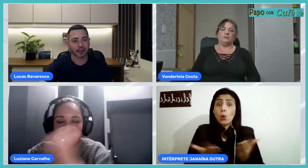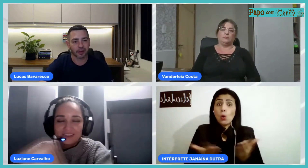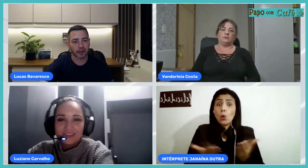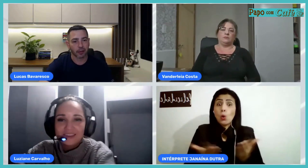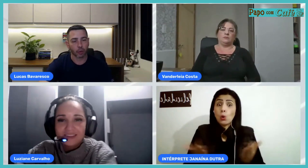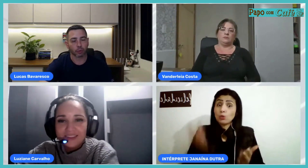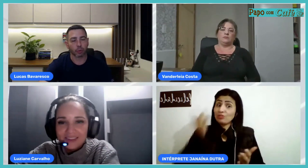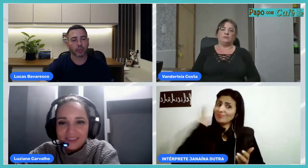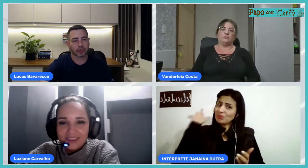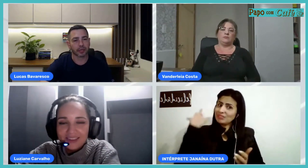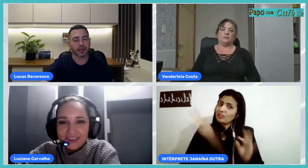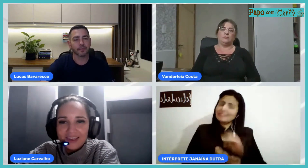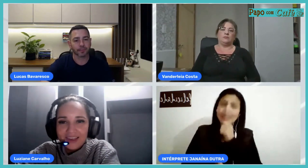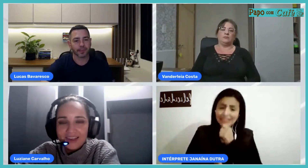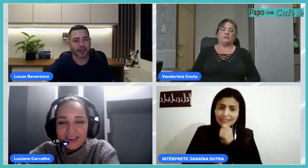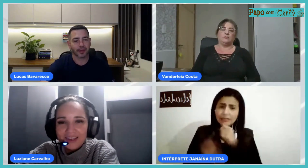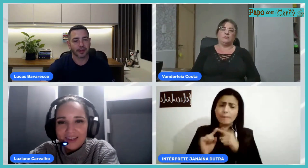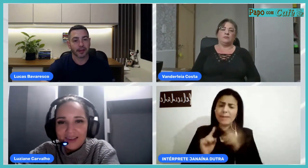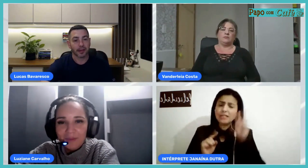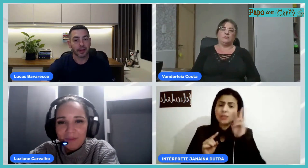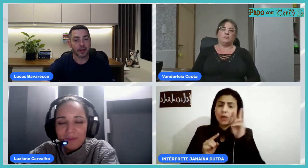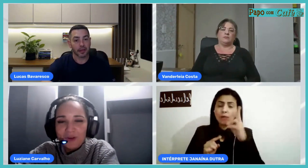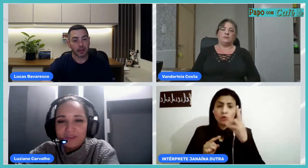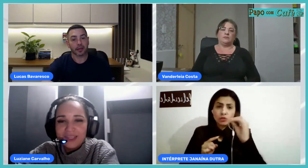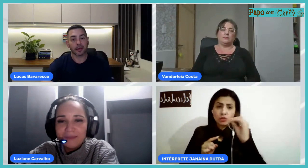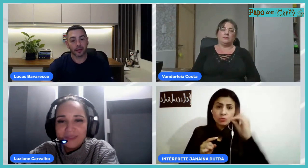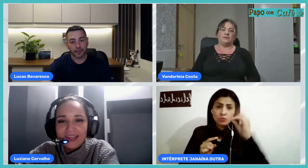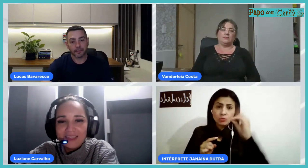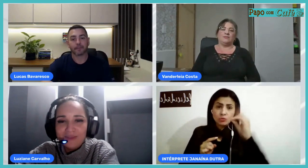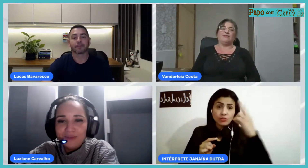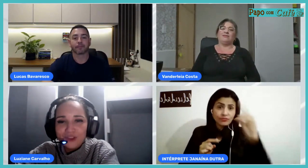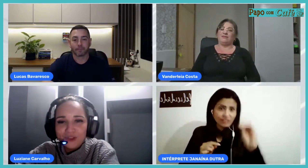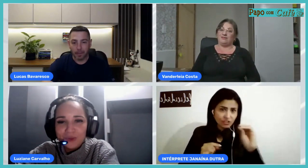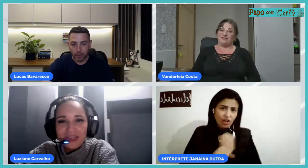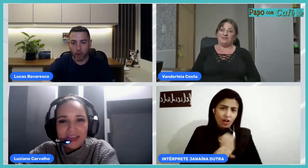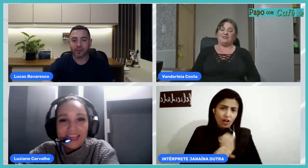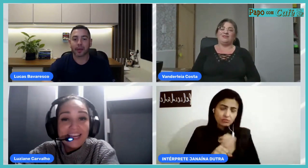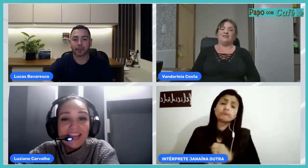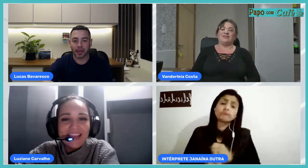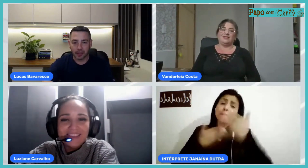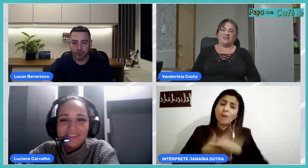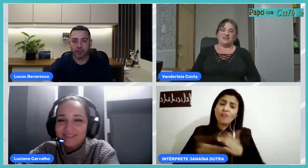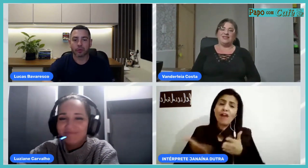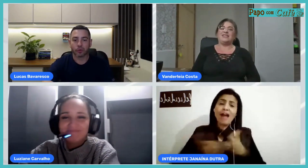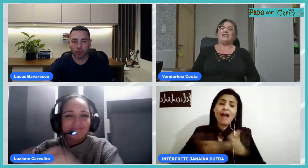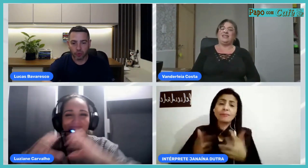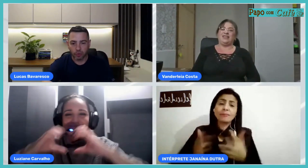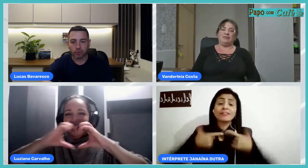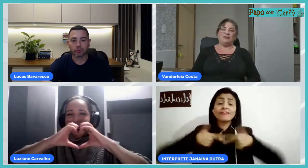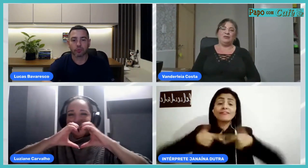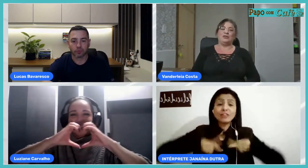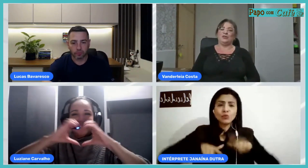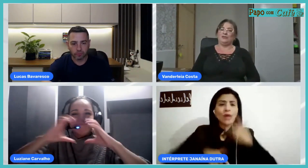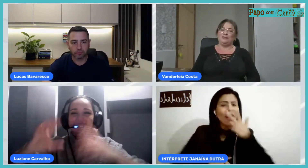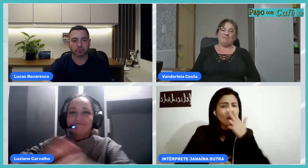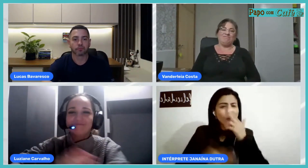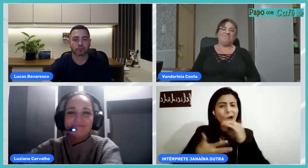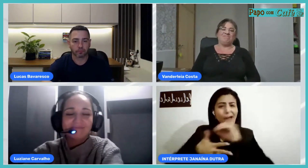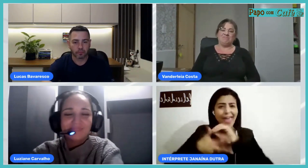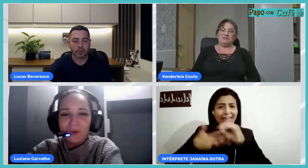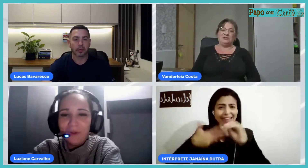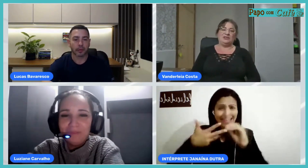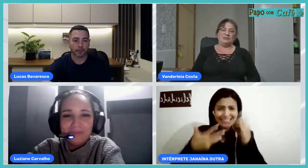fez essa, junto com o Detran, né? Uma prova adaptada em vídeo, Uma que prova nem Enem. adaptada em vídeo. Sim, muito